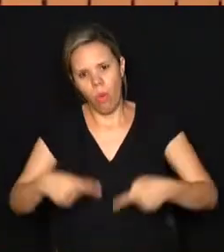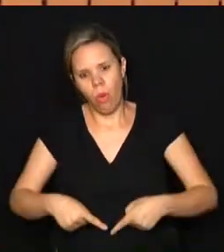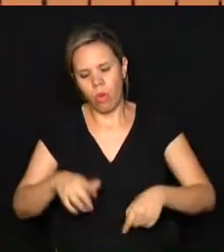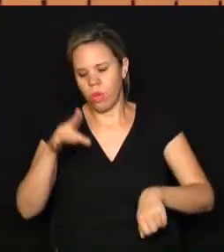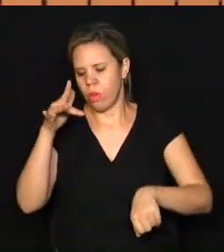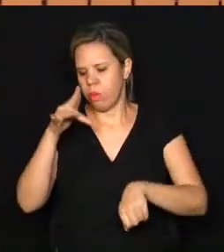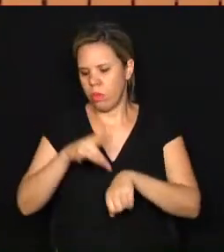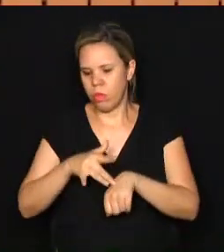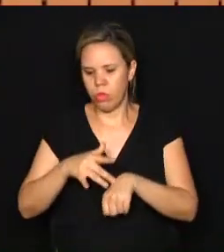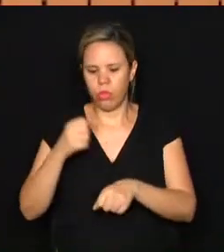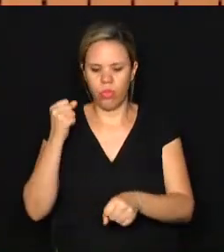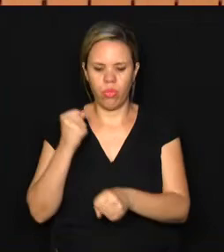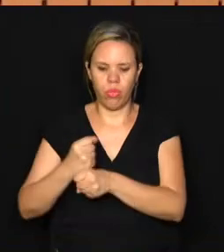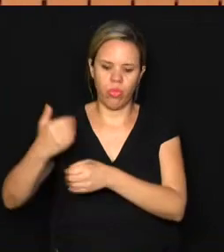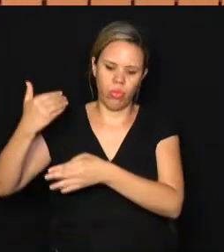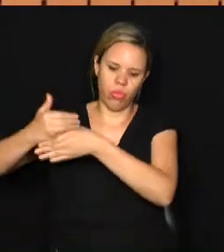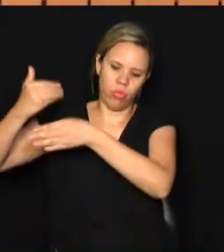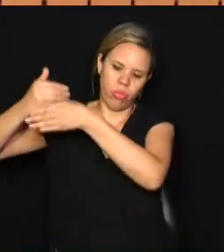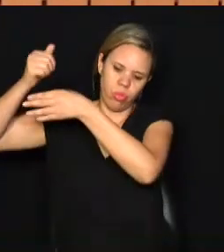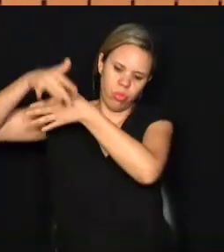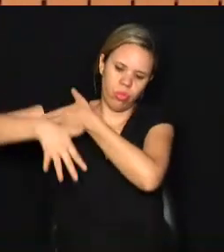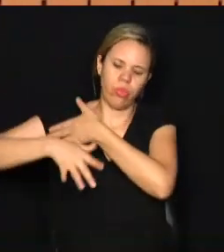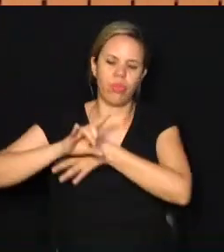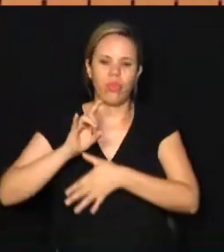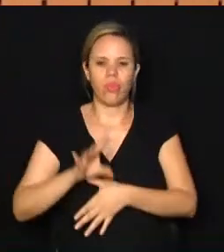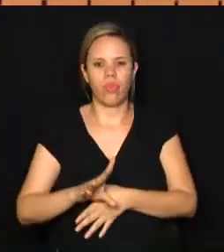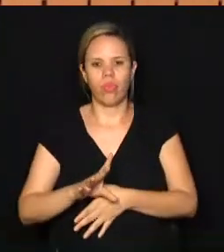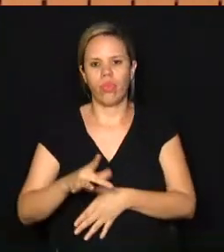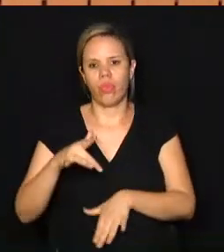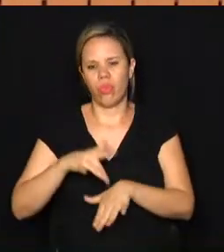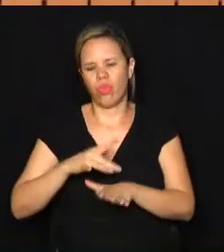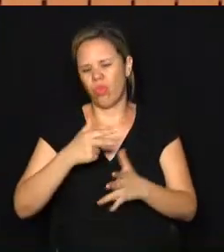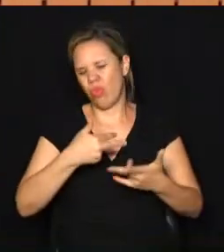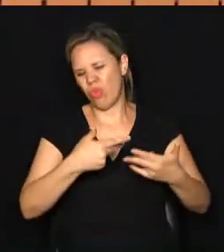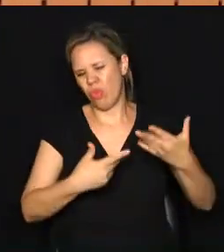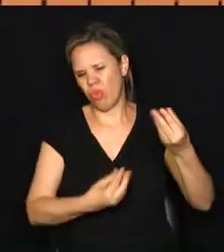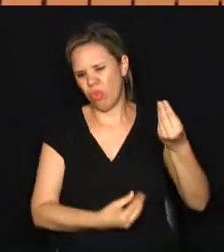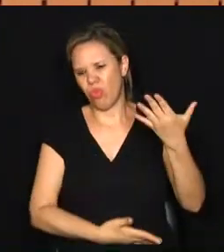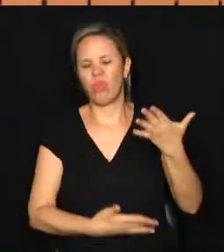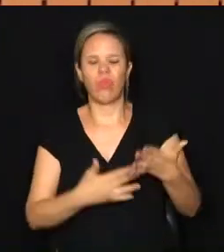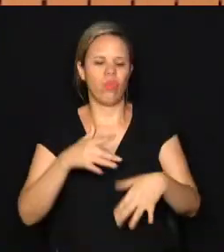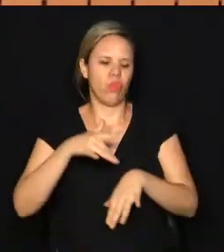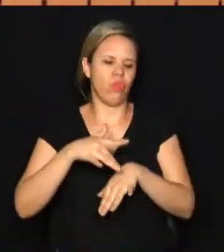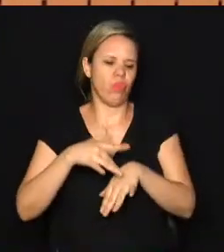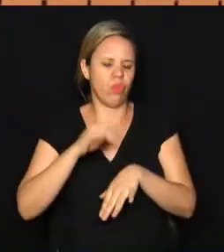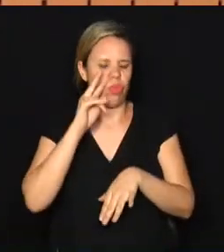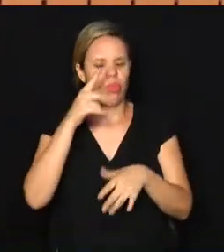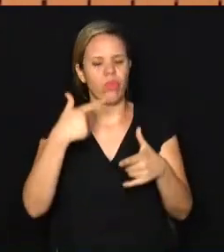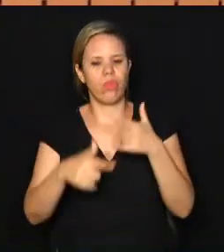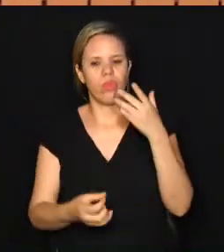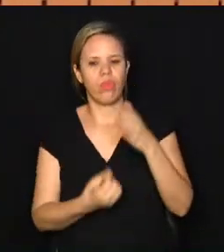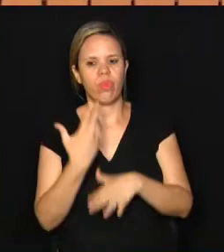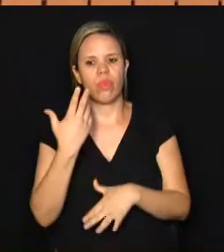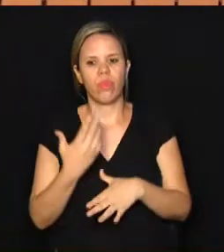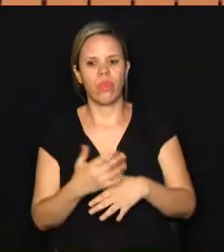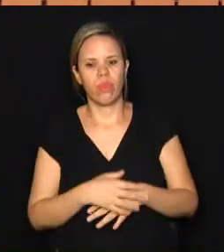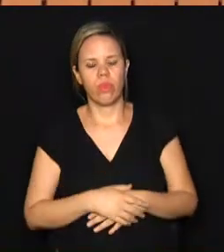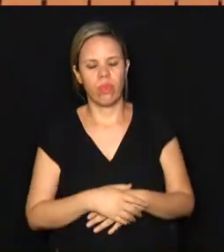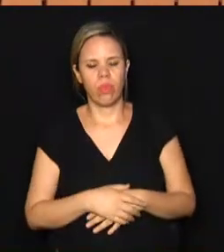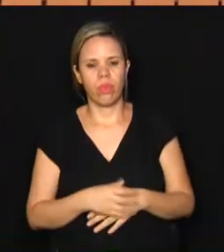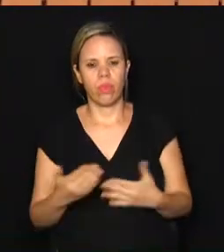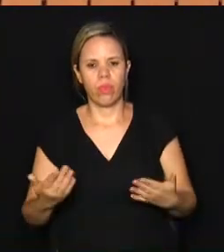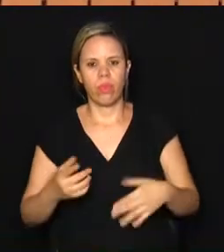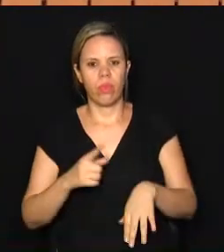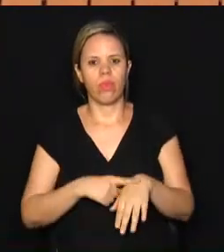absurdo que está sendo, na verdade, não é apenas um absurdo, são vários absurdos que nós temos visto que estão acontecendo nesse momento